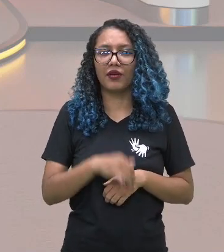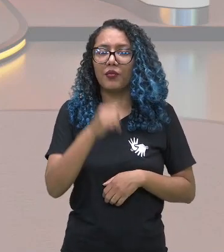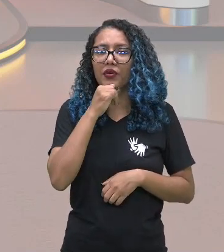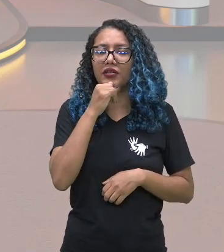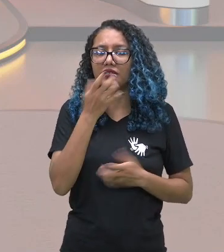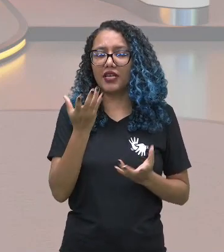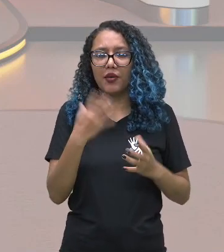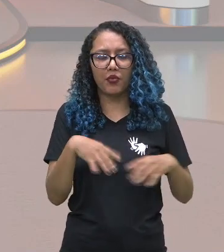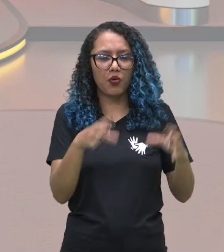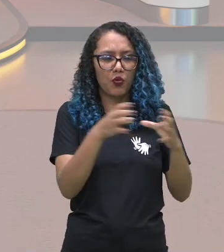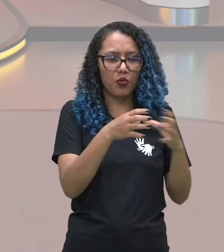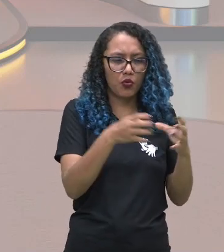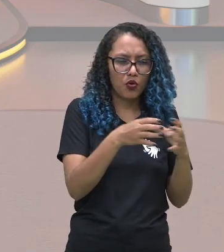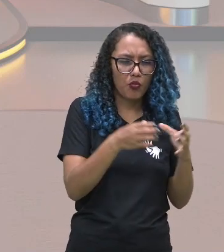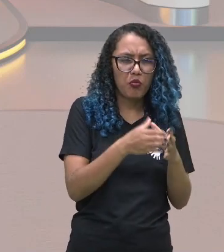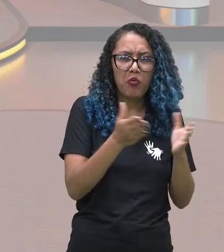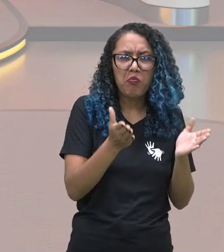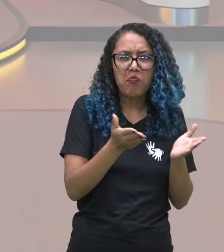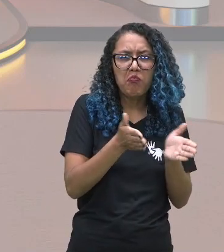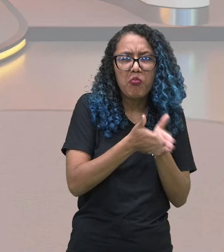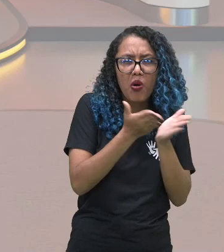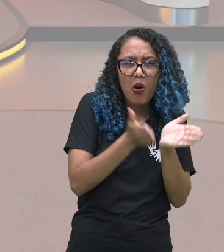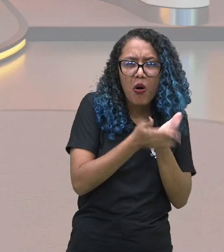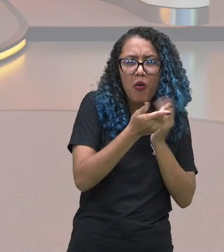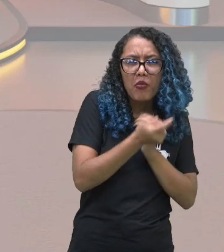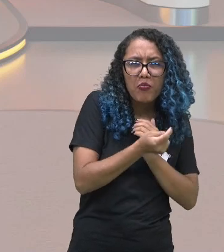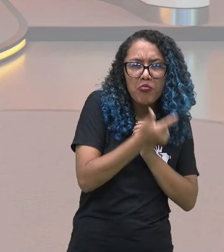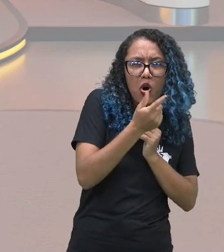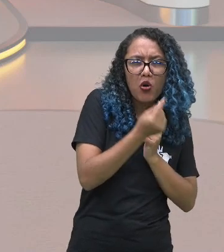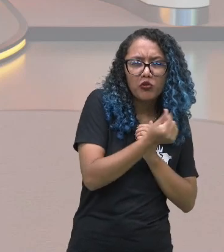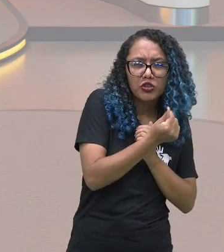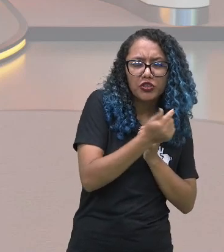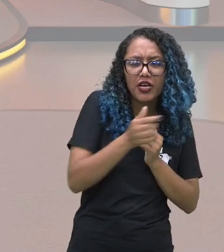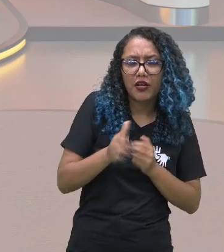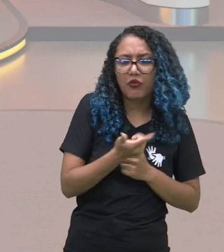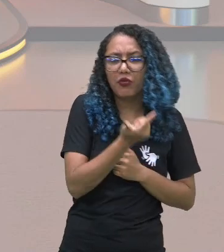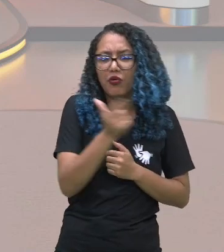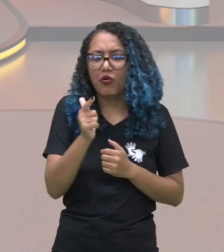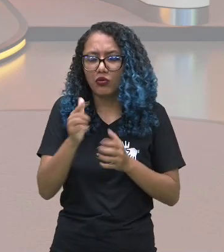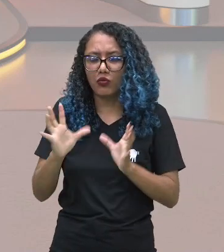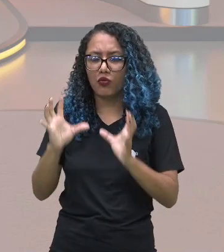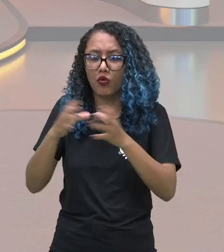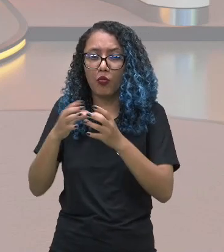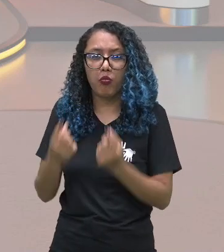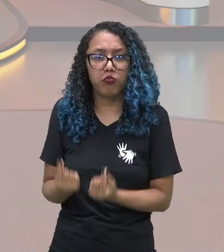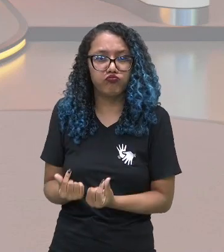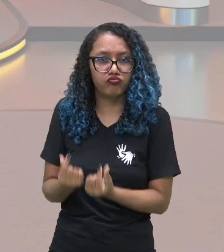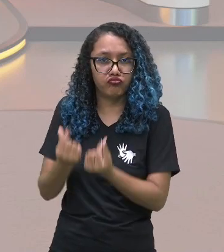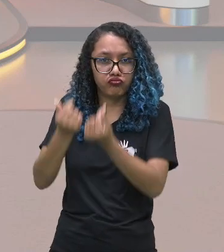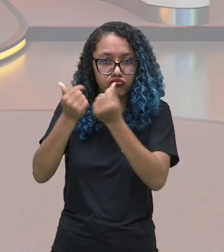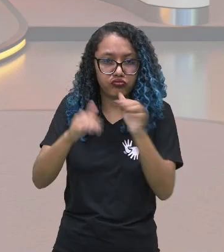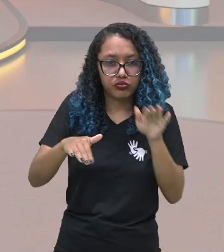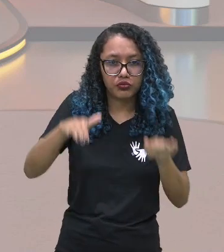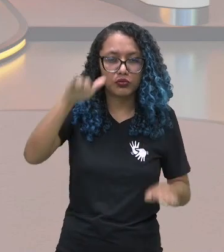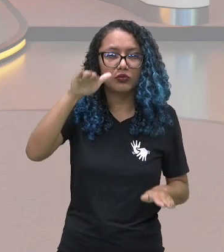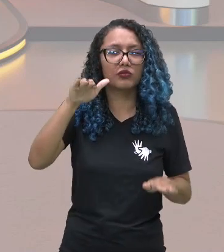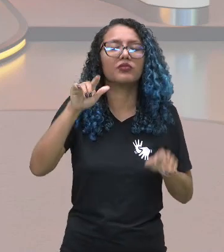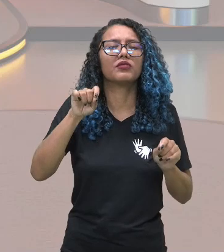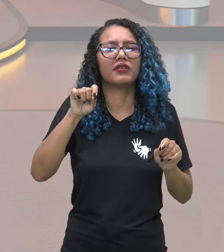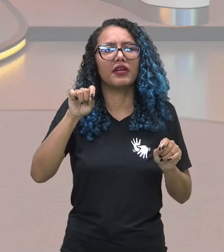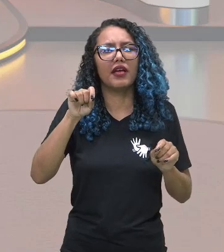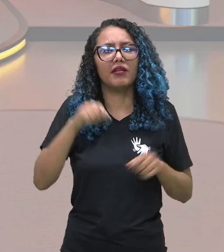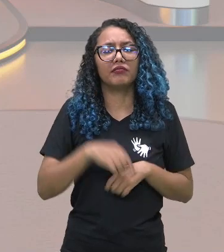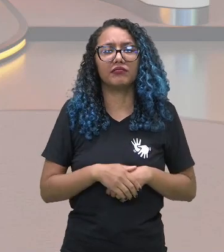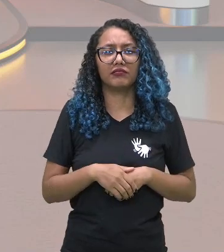têm quase nada e poucos que têm quase tudo. Será que essa é uma percepção que